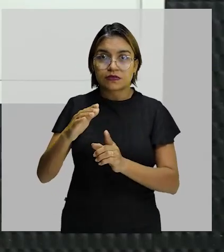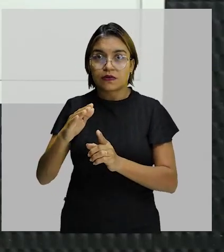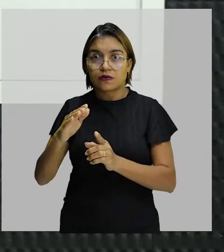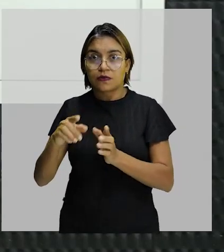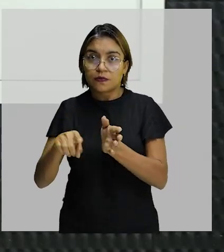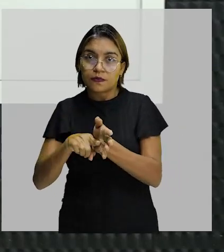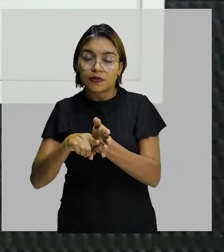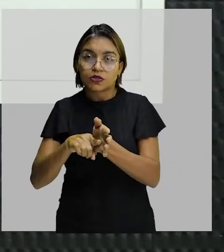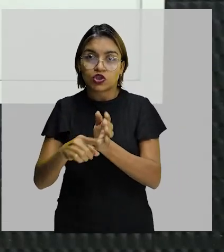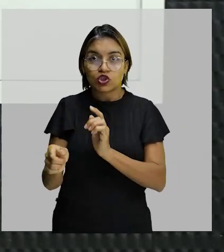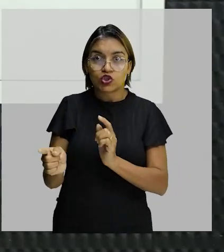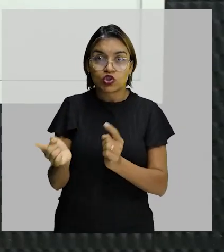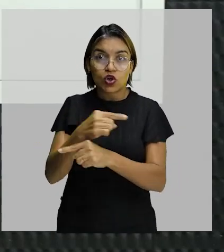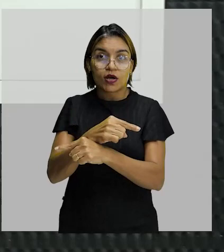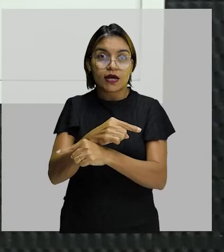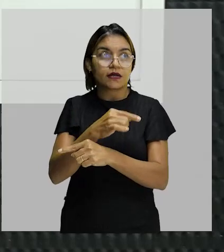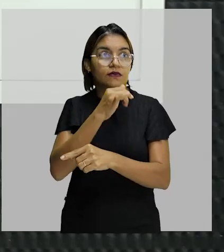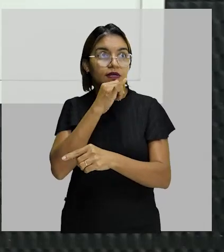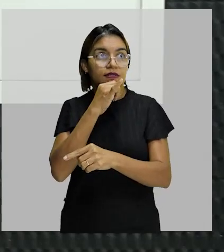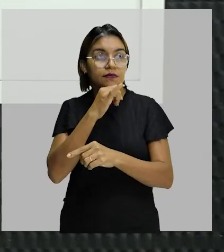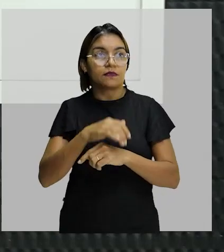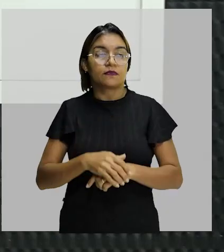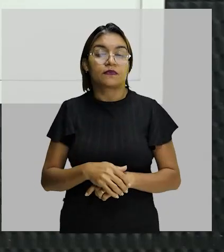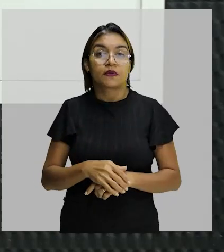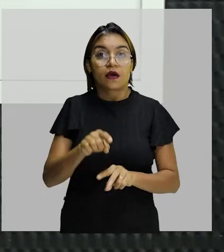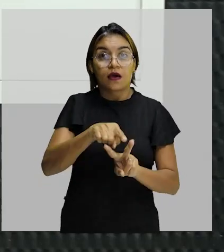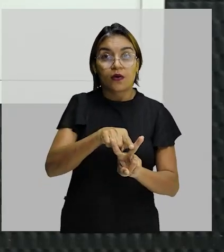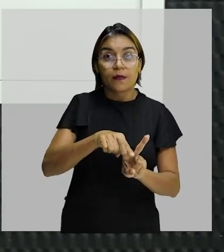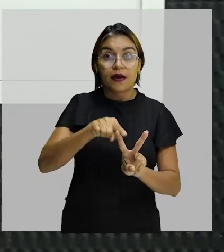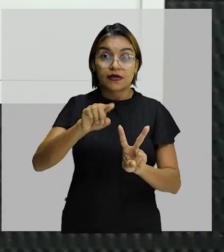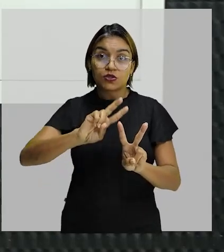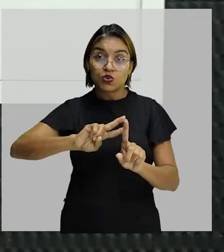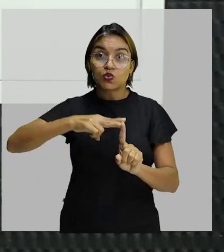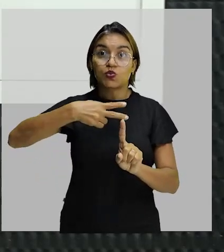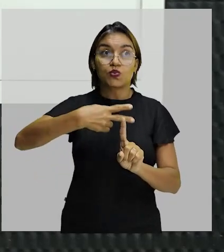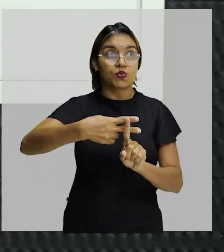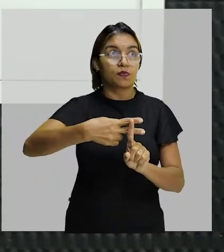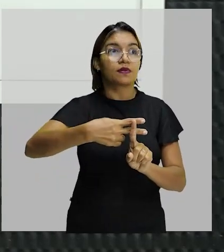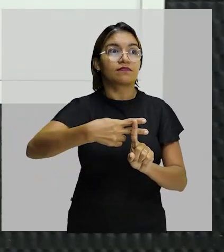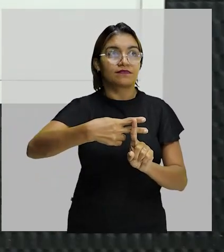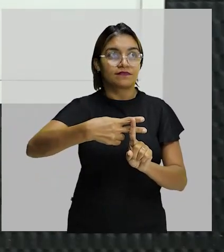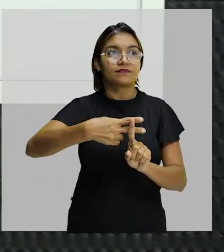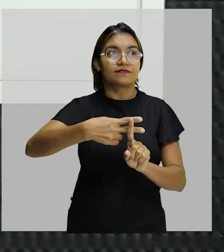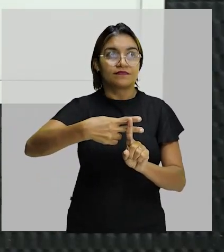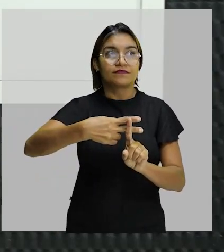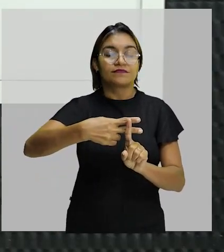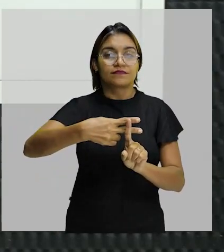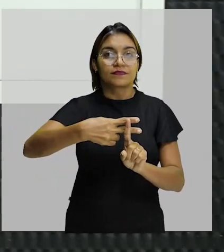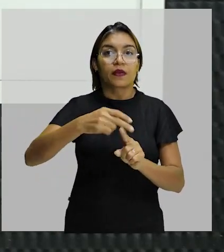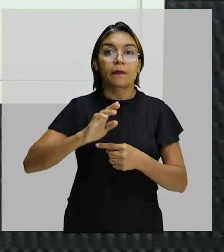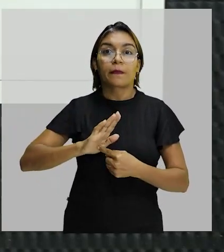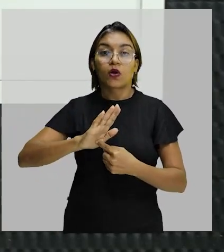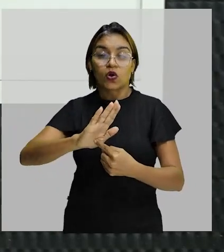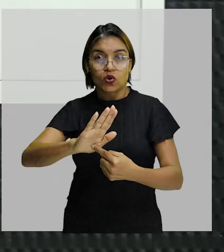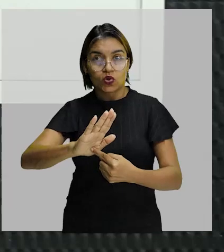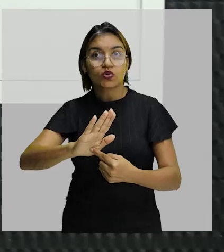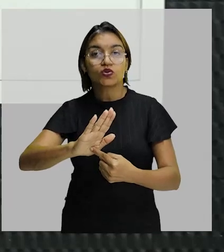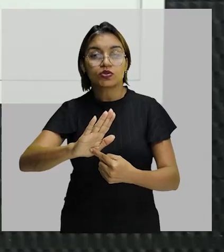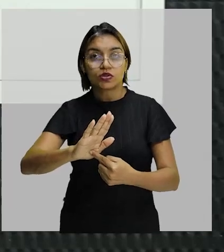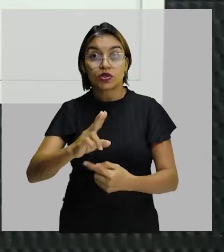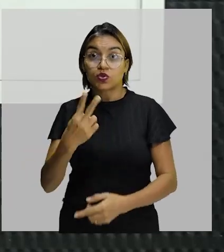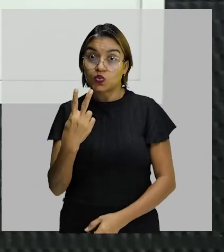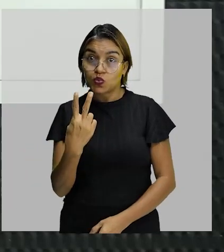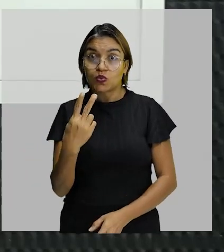uma raiz dupla, é duas vezes raiz dessa equação. Ele aparece na forma decomposta duas vezes.